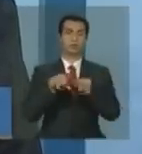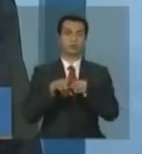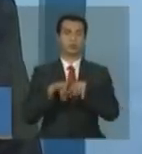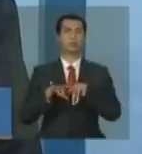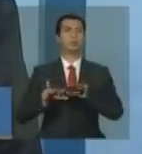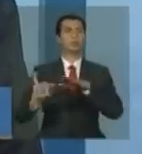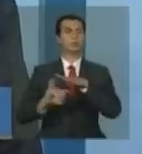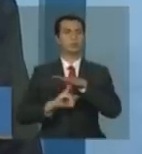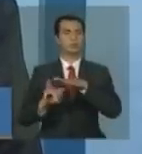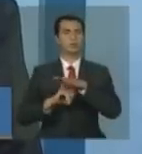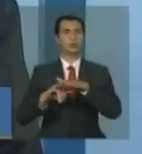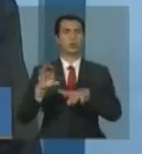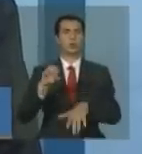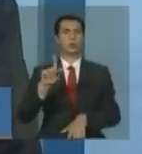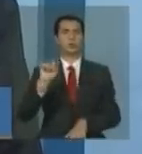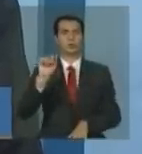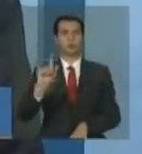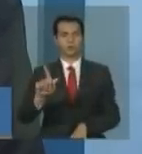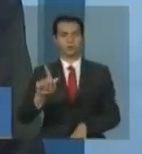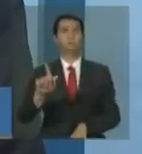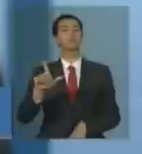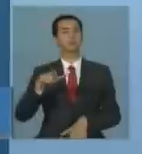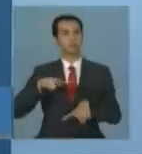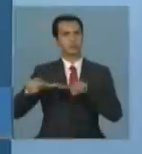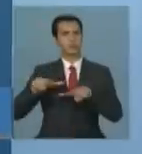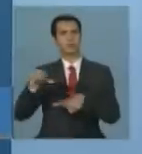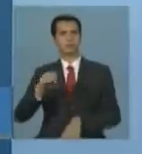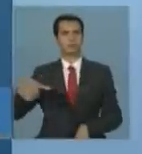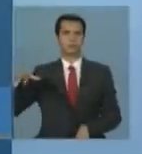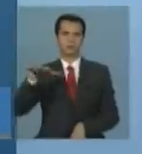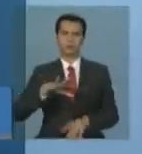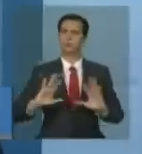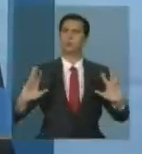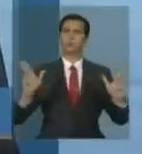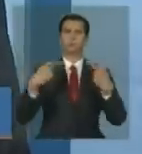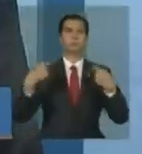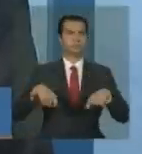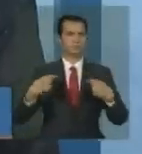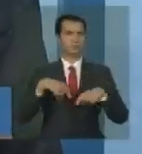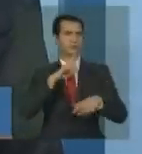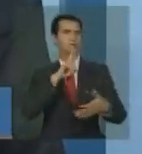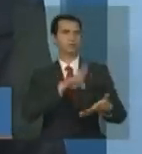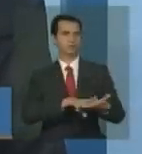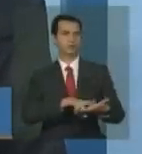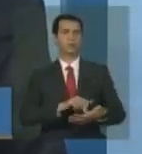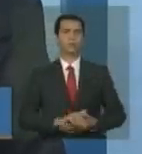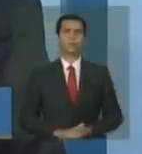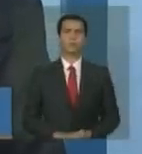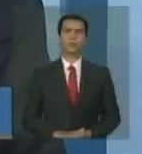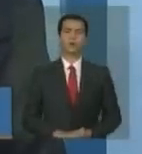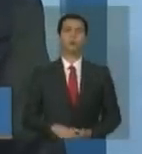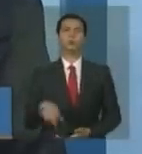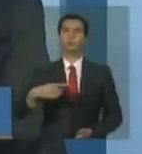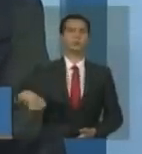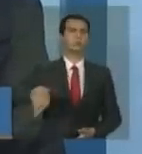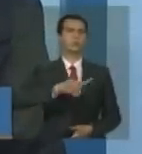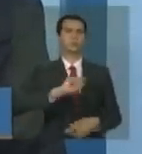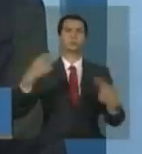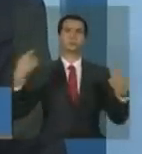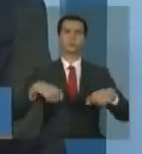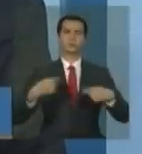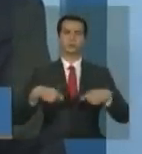fins lucrativos que atuem no setor. Para responder ao censo, as secretarias e os conselhos precisam estar com os